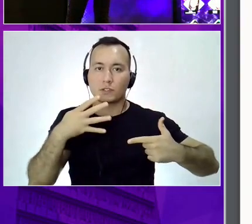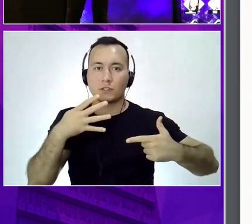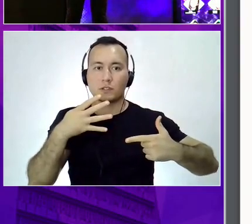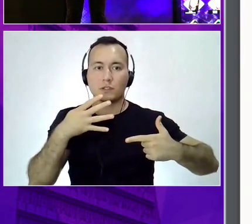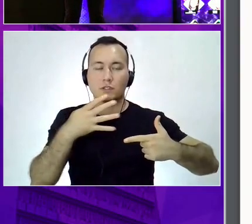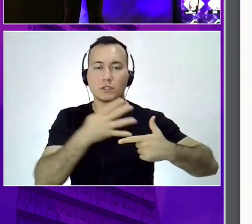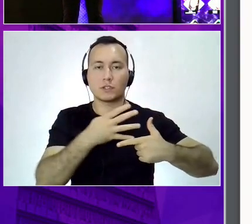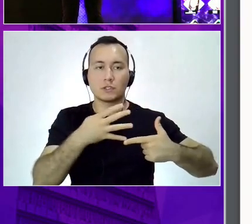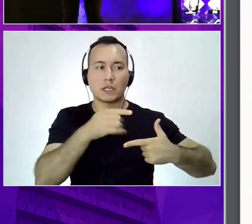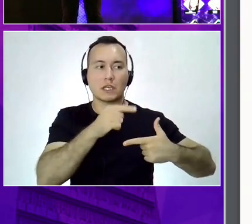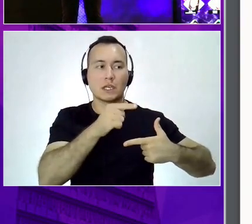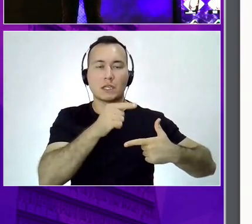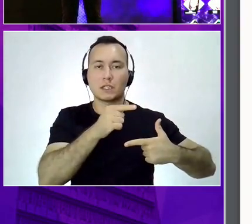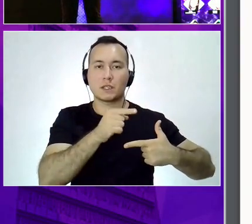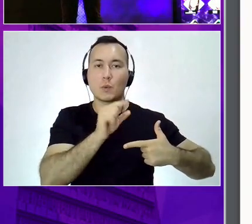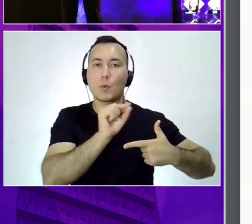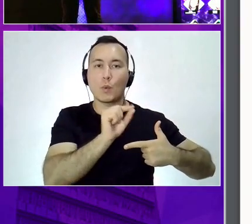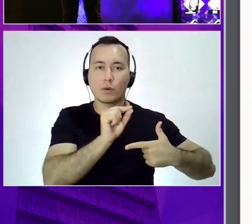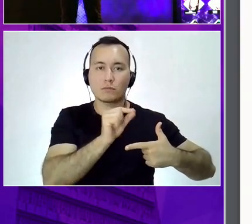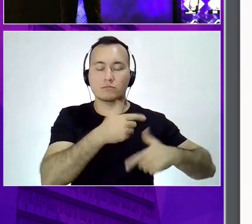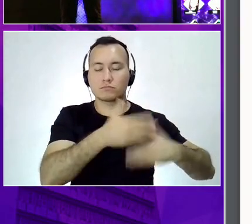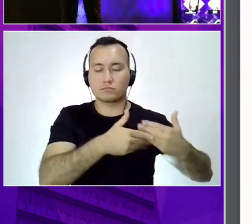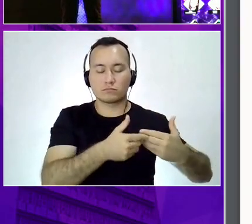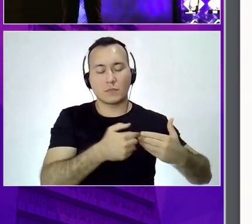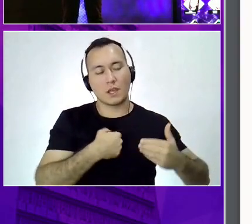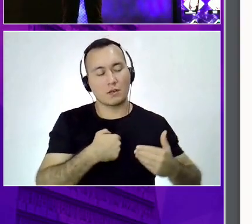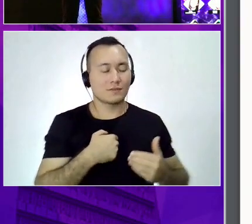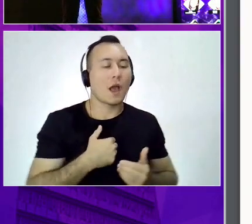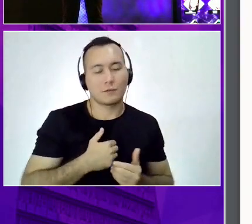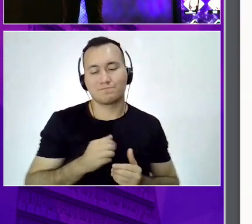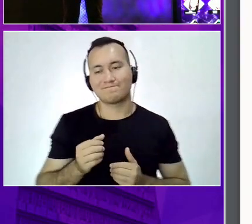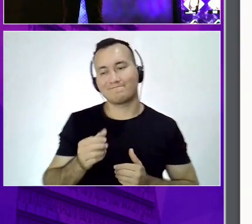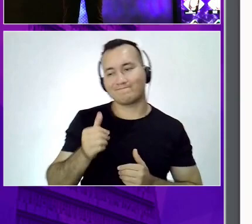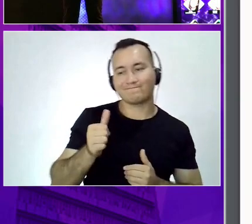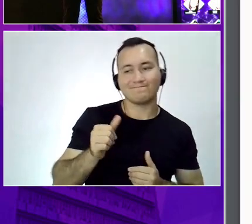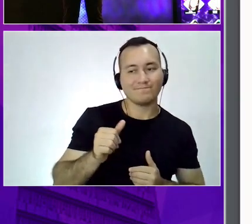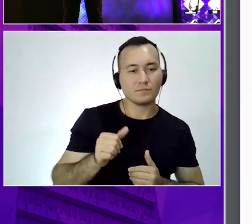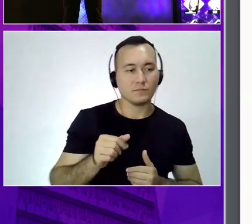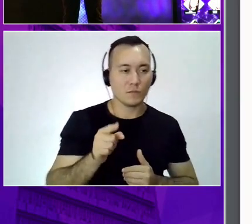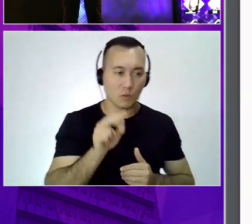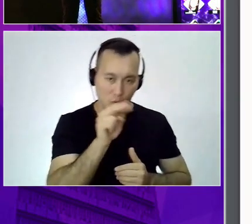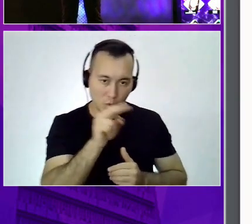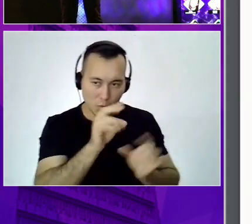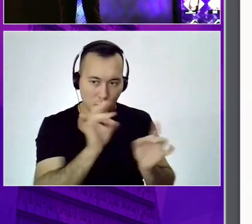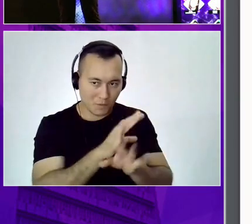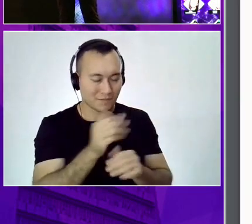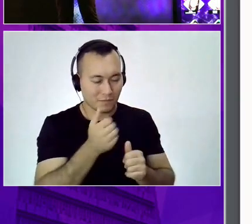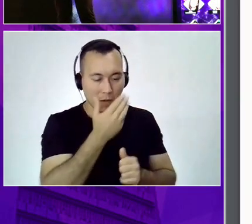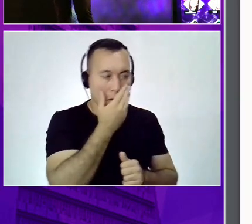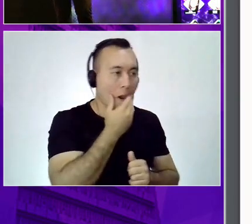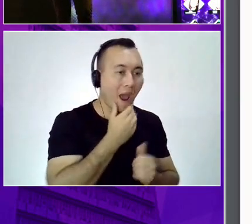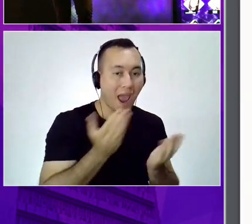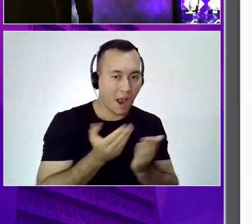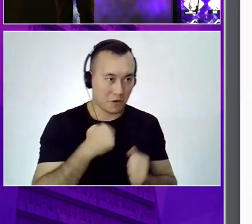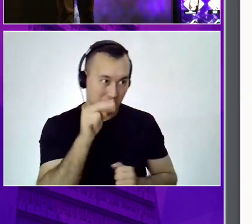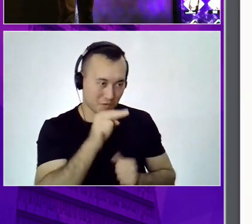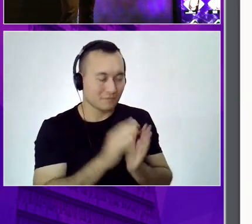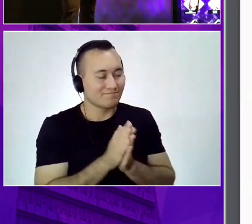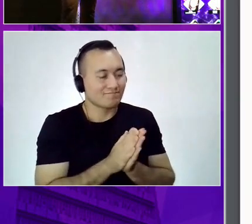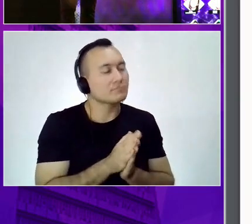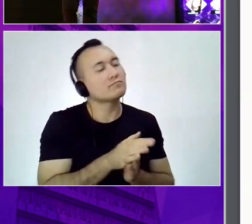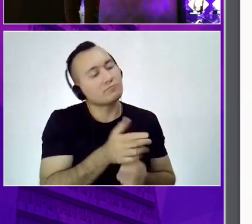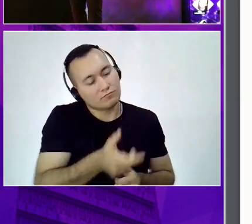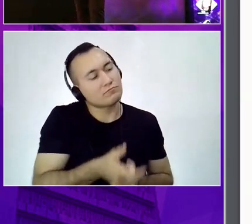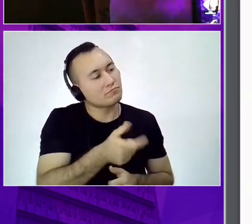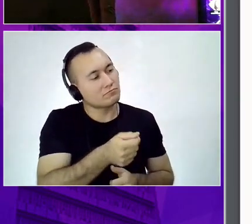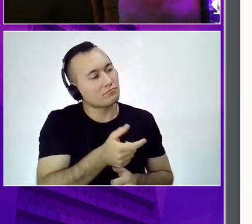o Spotify, aquele apanhado que ele faz no final do ano? O ano passado eu fiquei muito triste, não tinha nada a ver comigo,